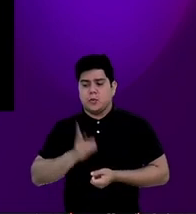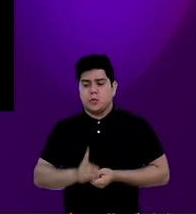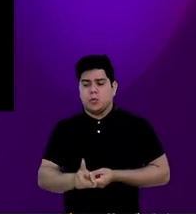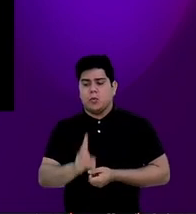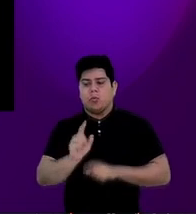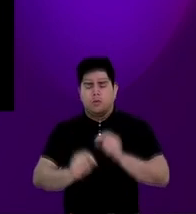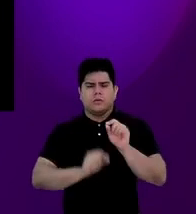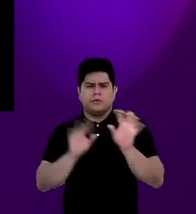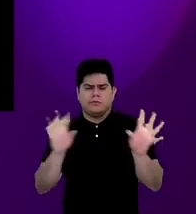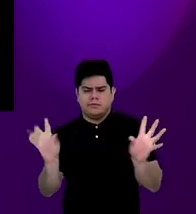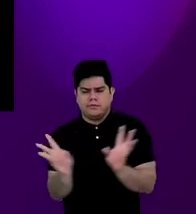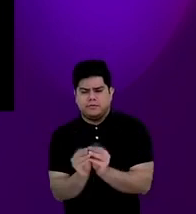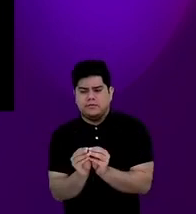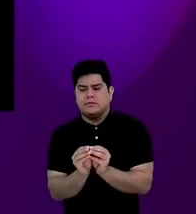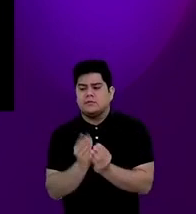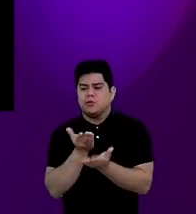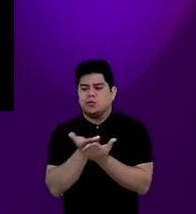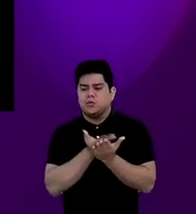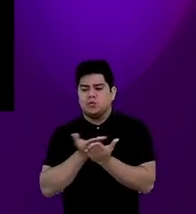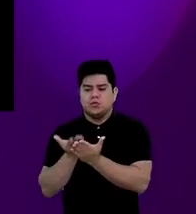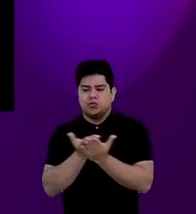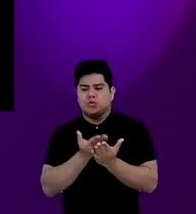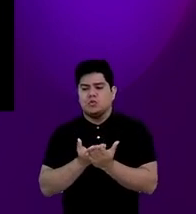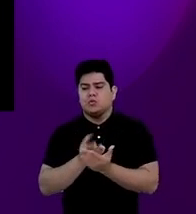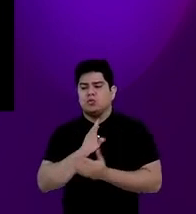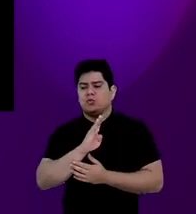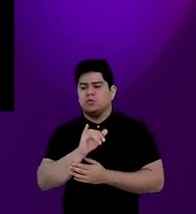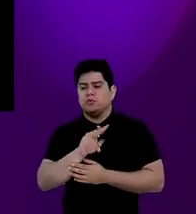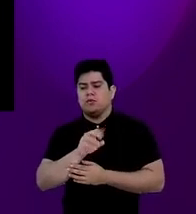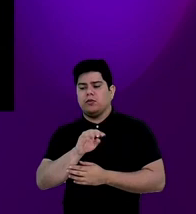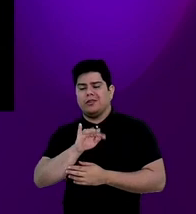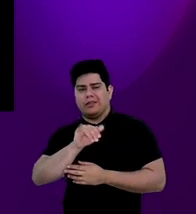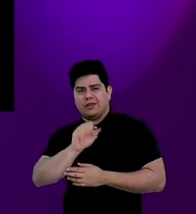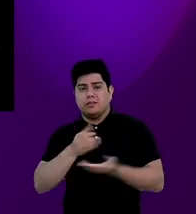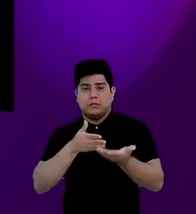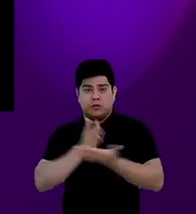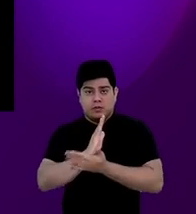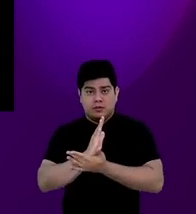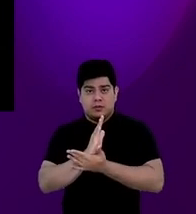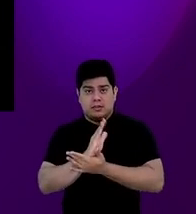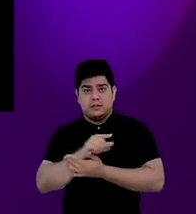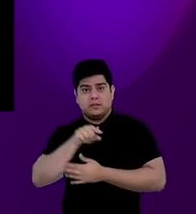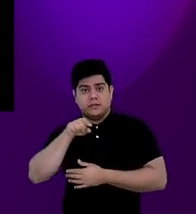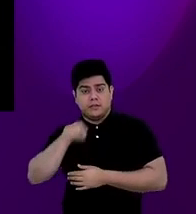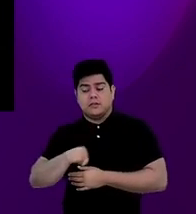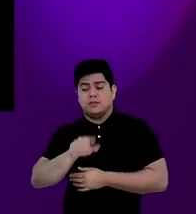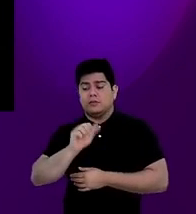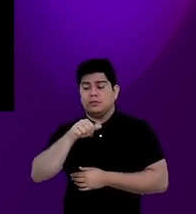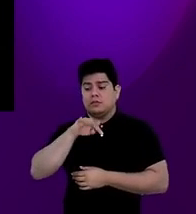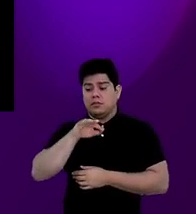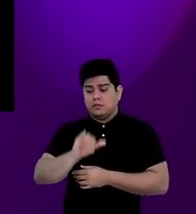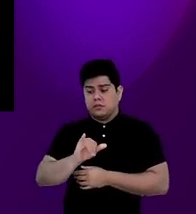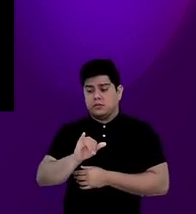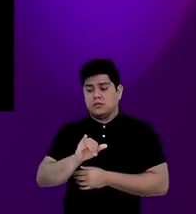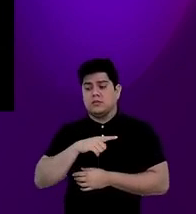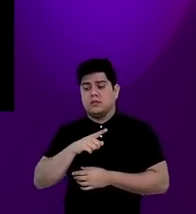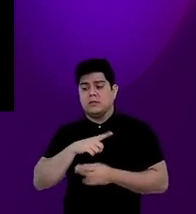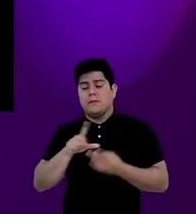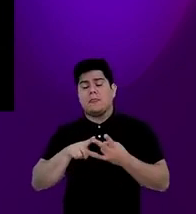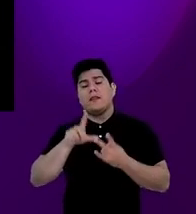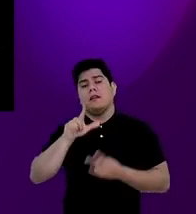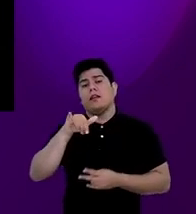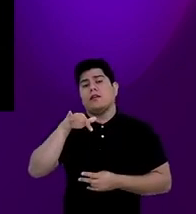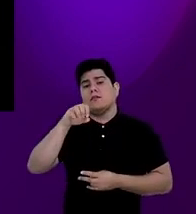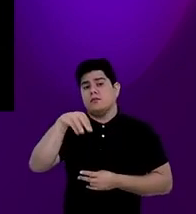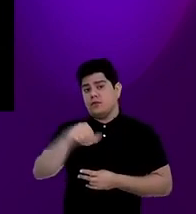um resumo, né, dos estudos pivotais para aprovação dos anti-CD39 em linfoma difuso de grandes células